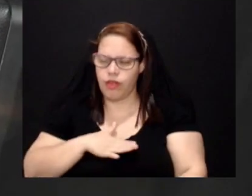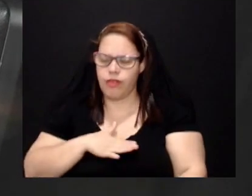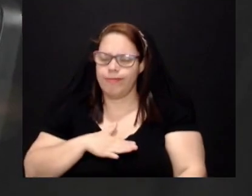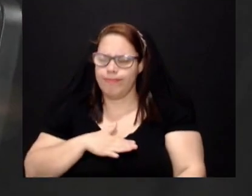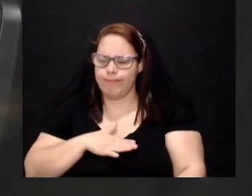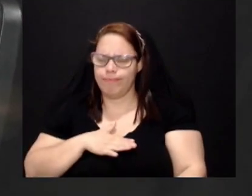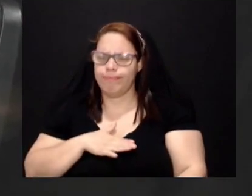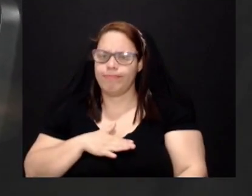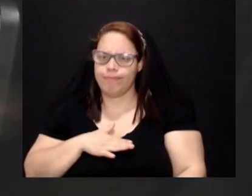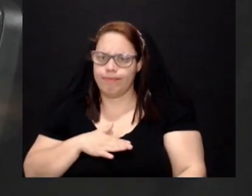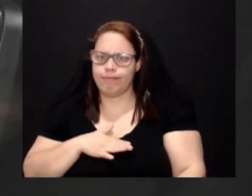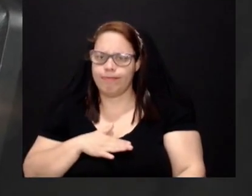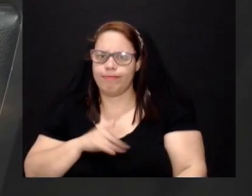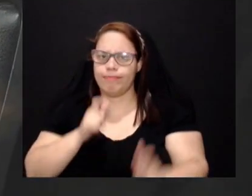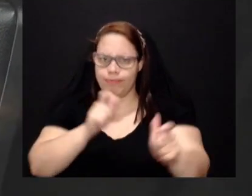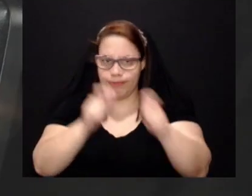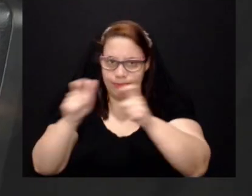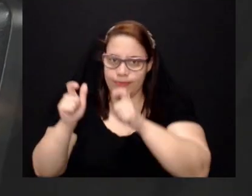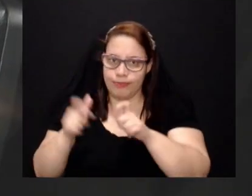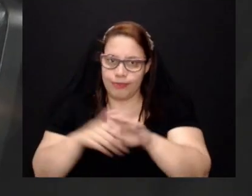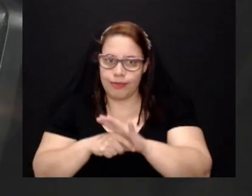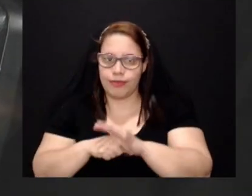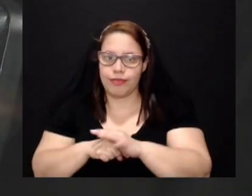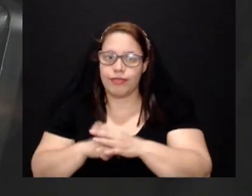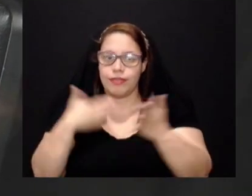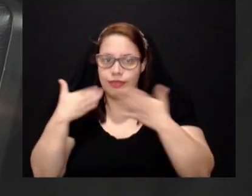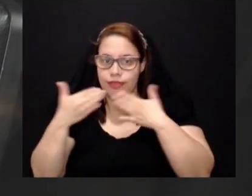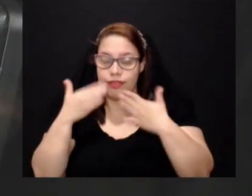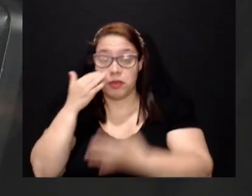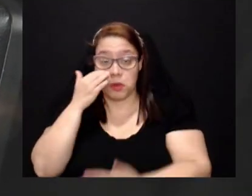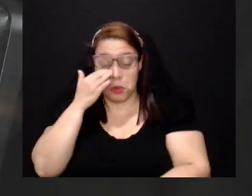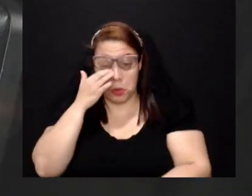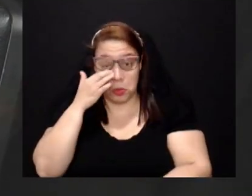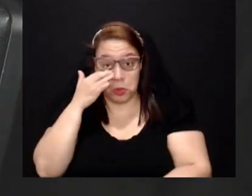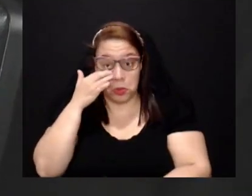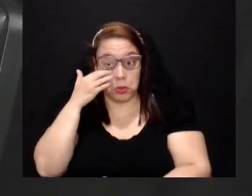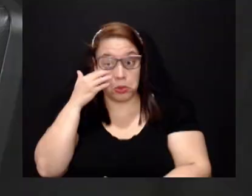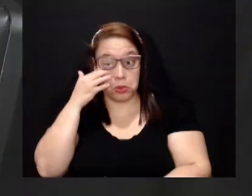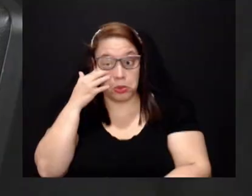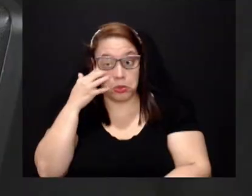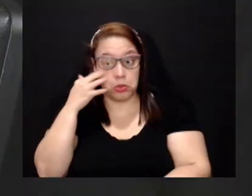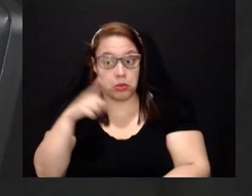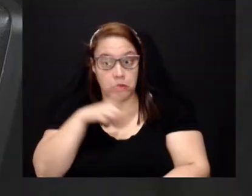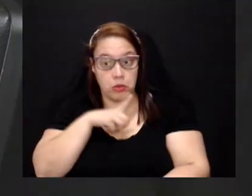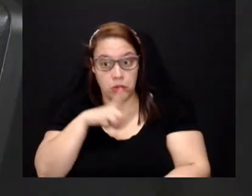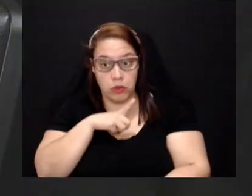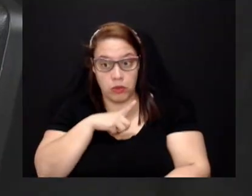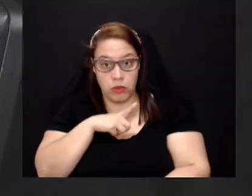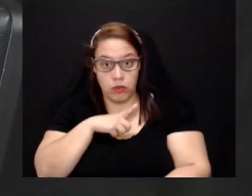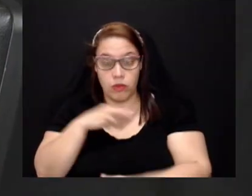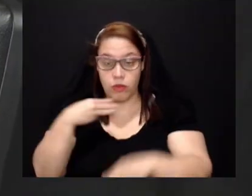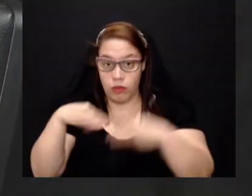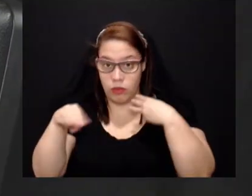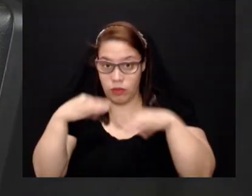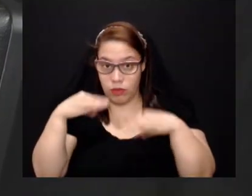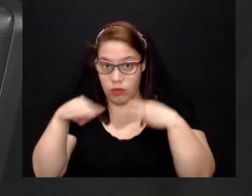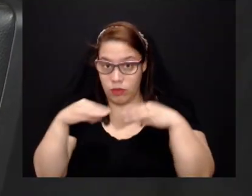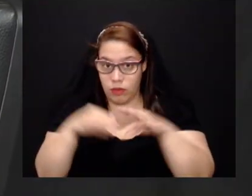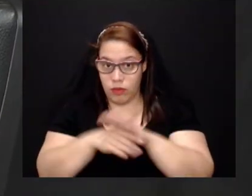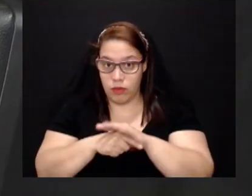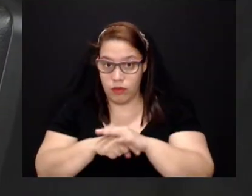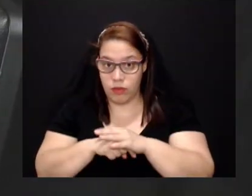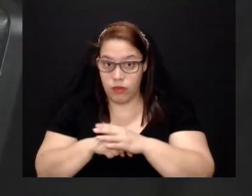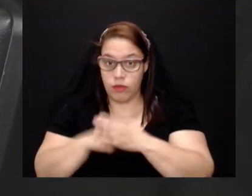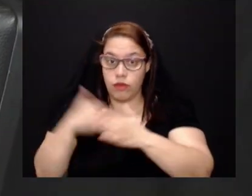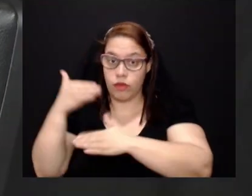para alguma conversa, assim, levar. Tem a música que ela traz, A Conta